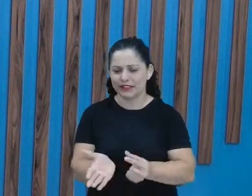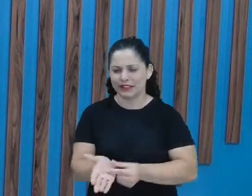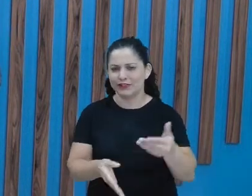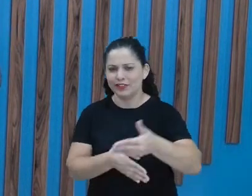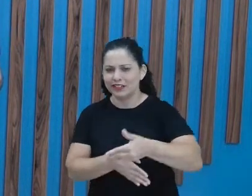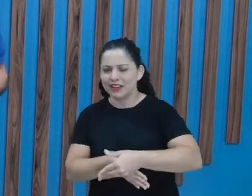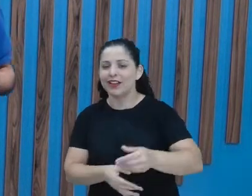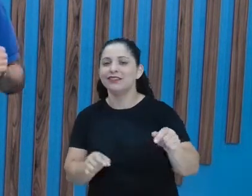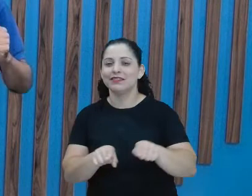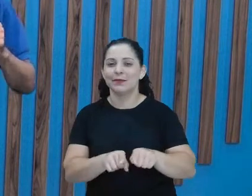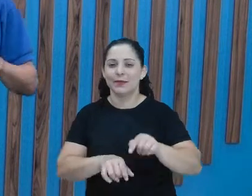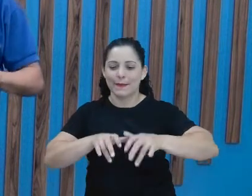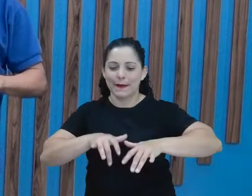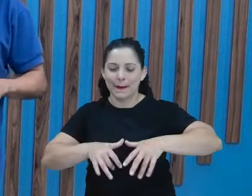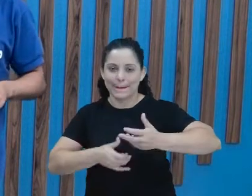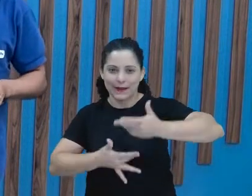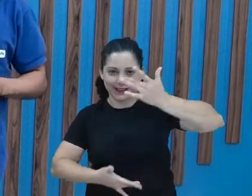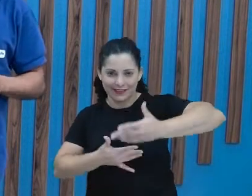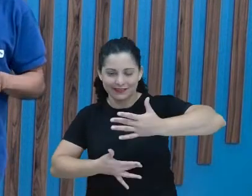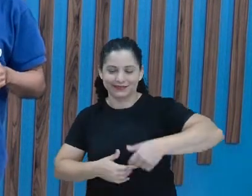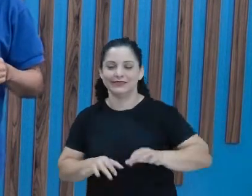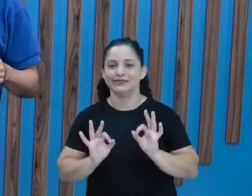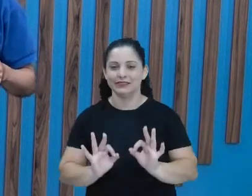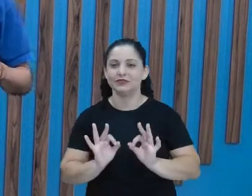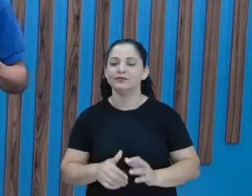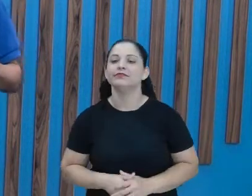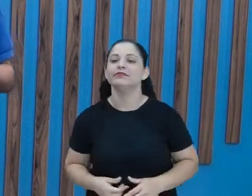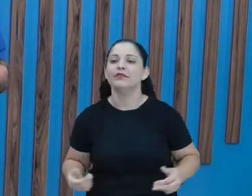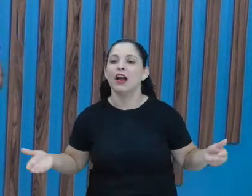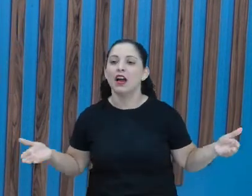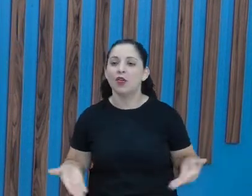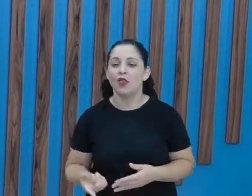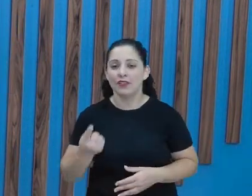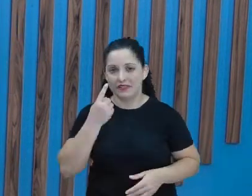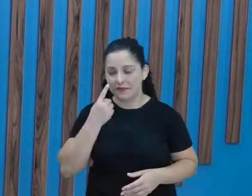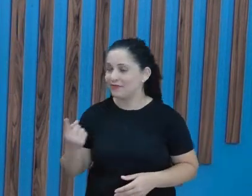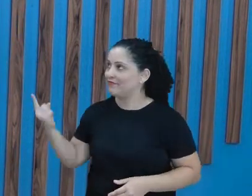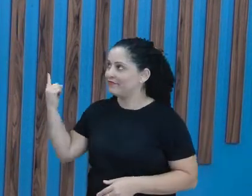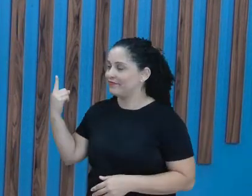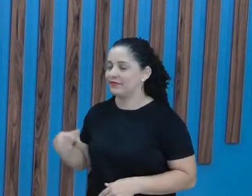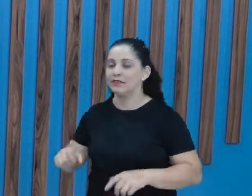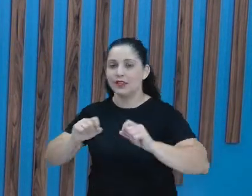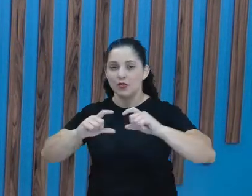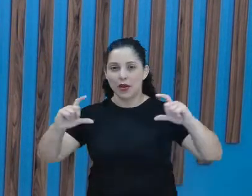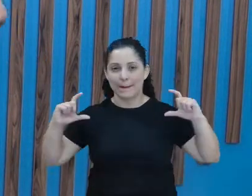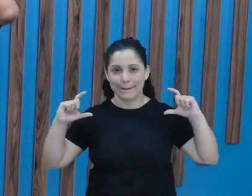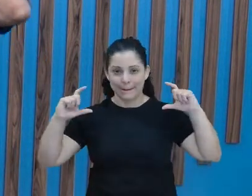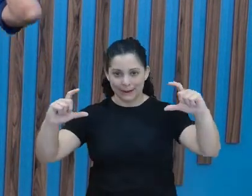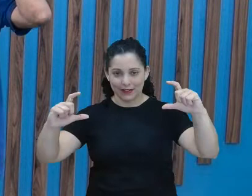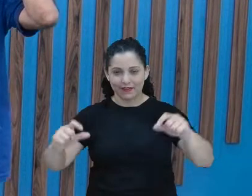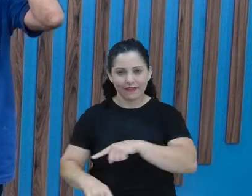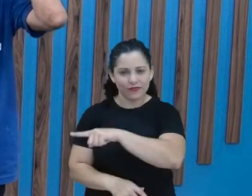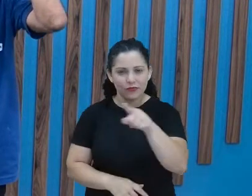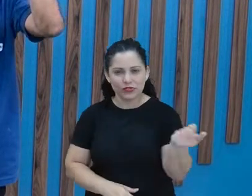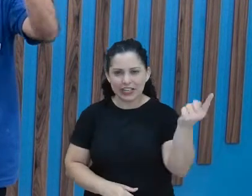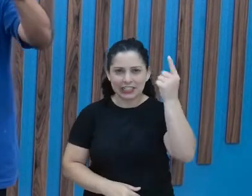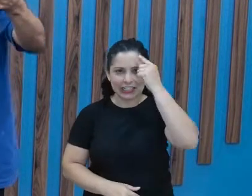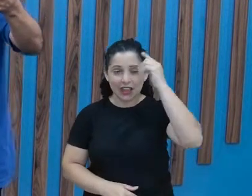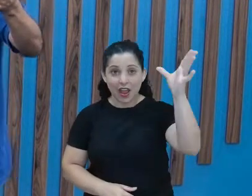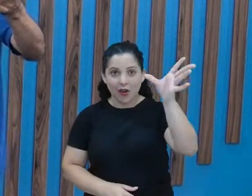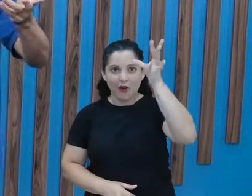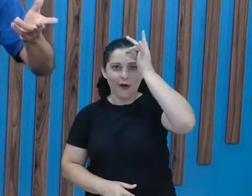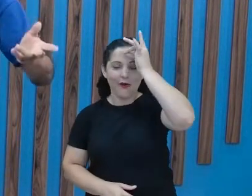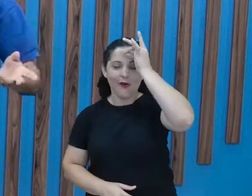também pode colocar lá para mim, tá bom? Então, eu vou colocar aqui uma questão que você vai fazer de cabeça pelo método